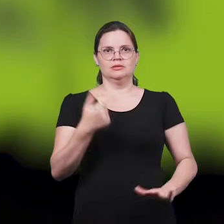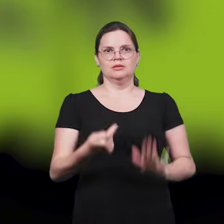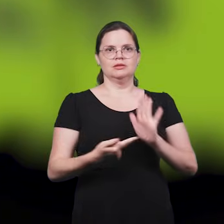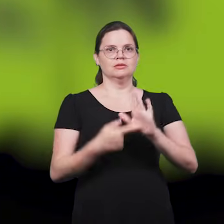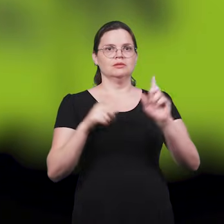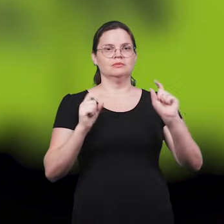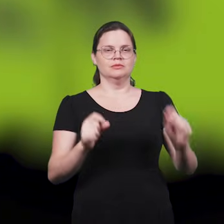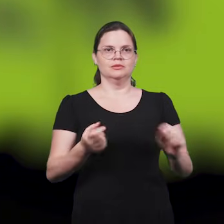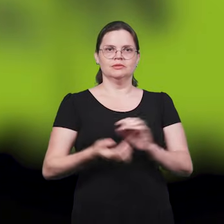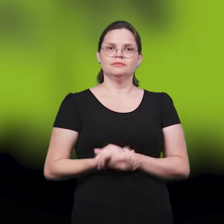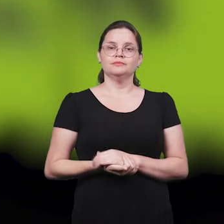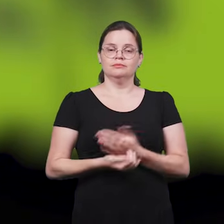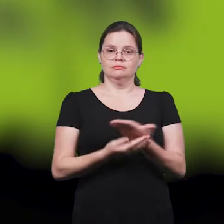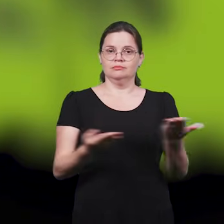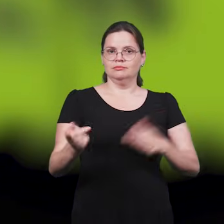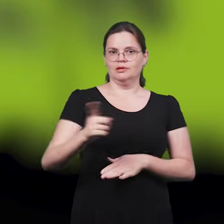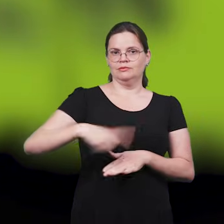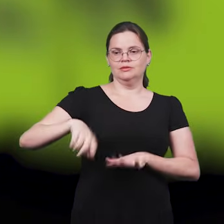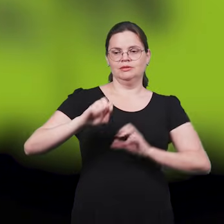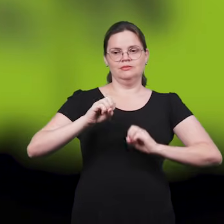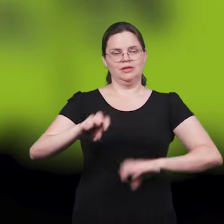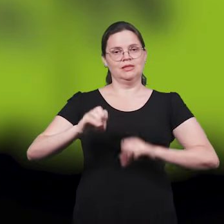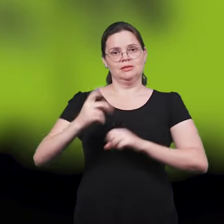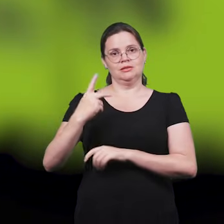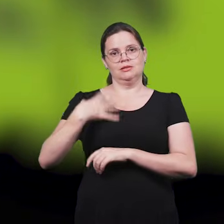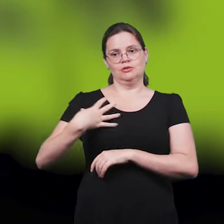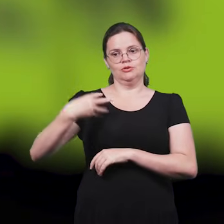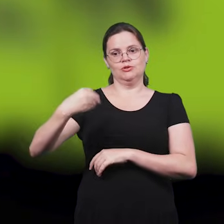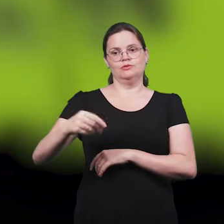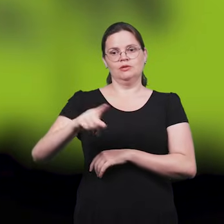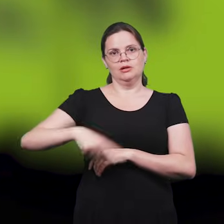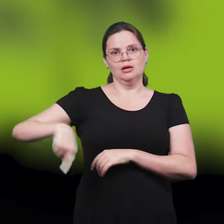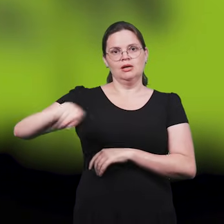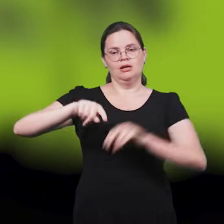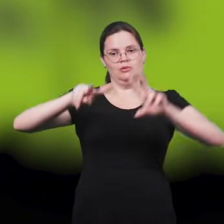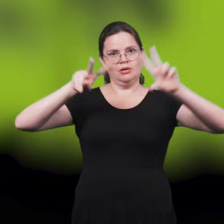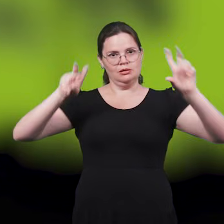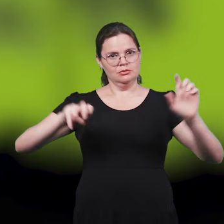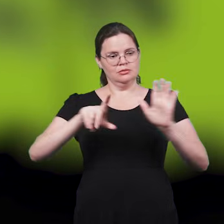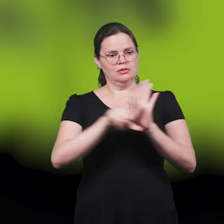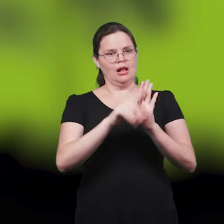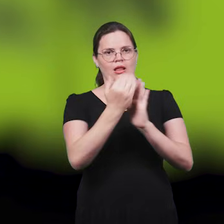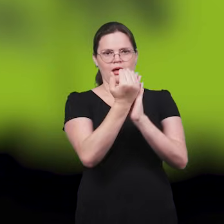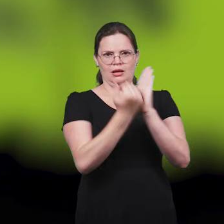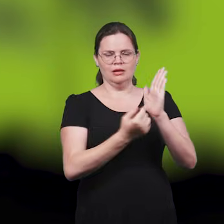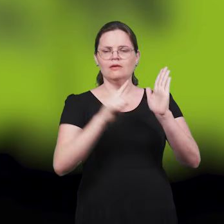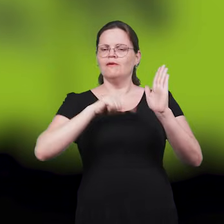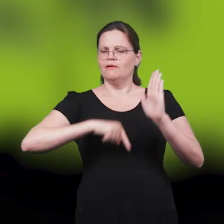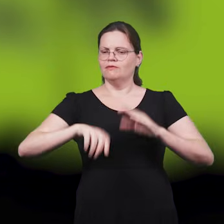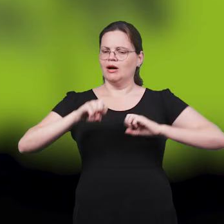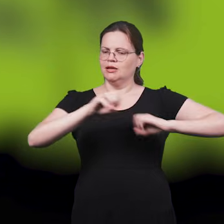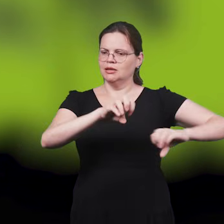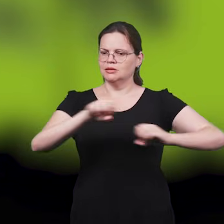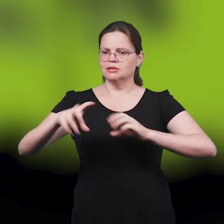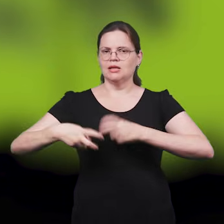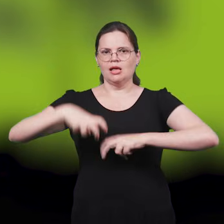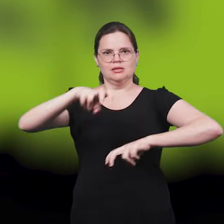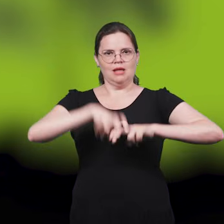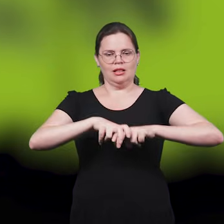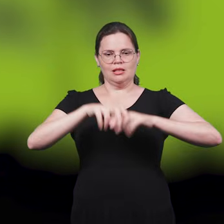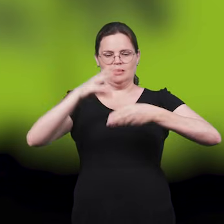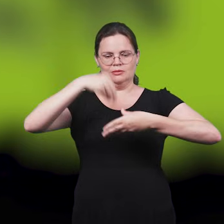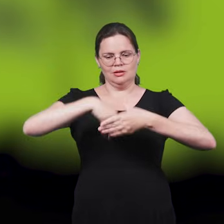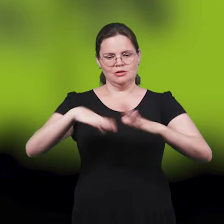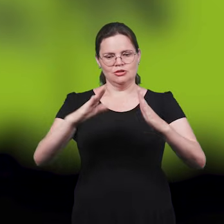"E as ensinarás a teus filhos e delas falarás, assentada em tua casa, andando pelo